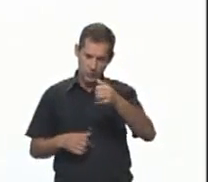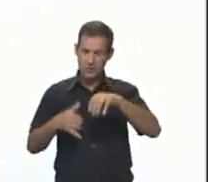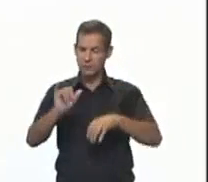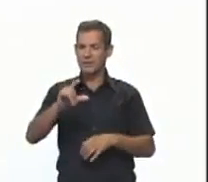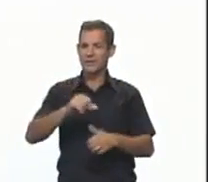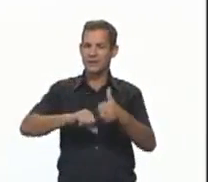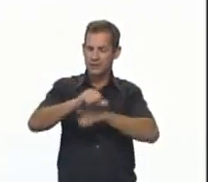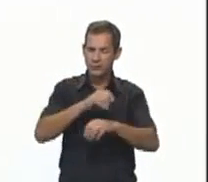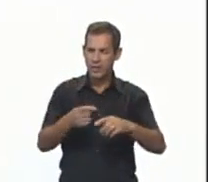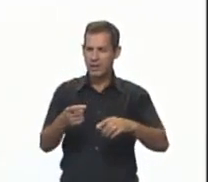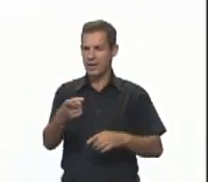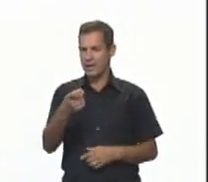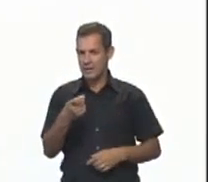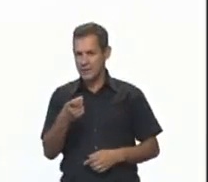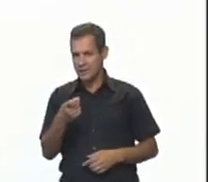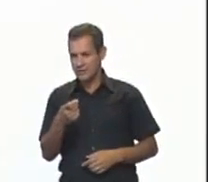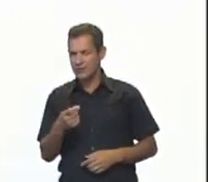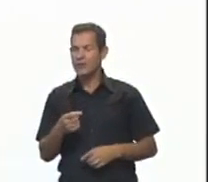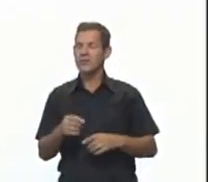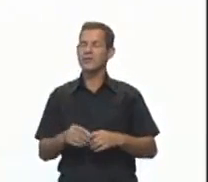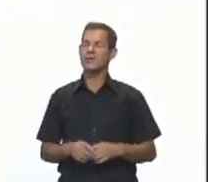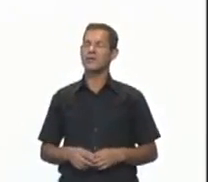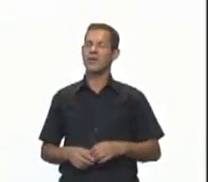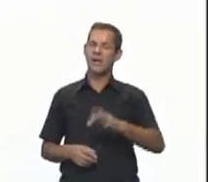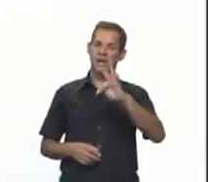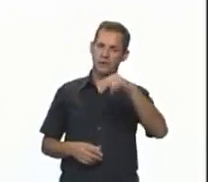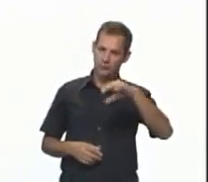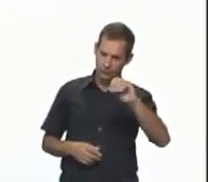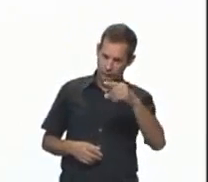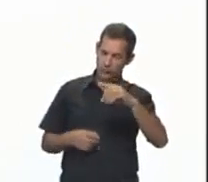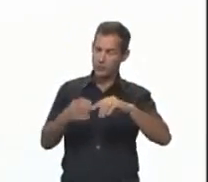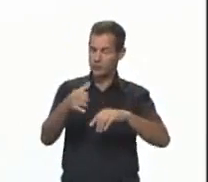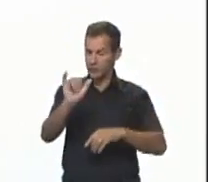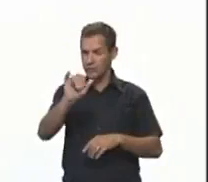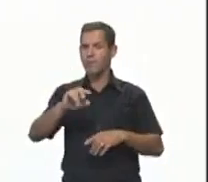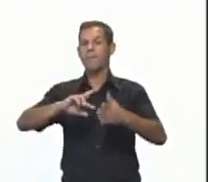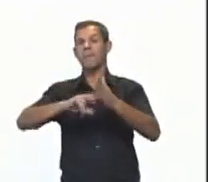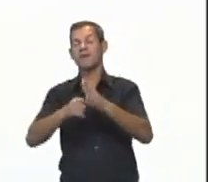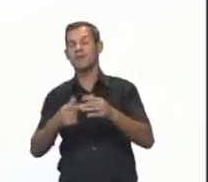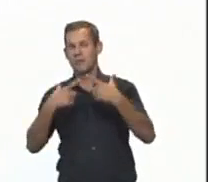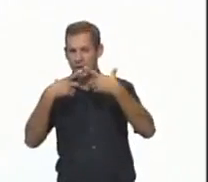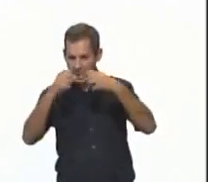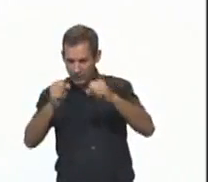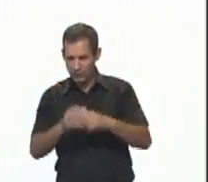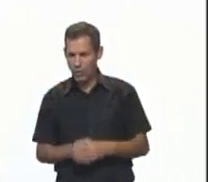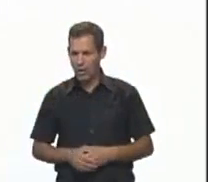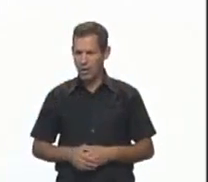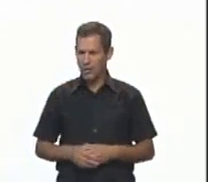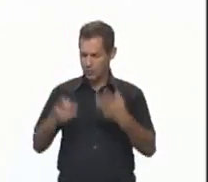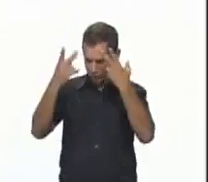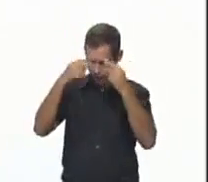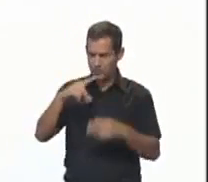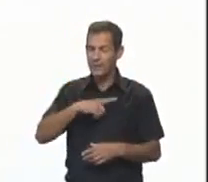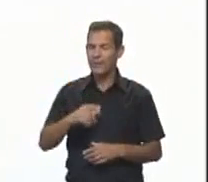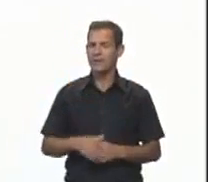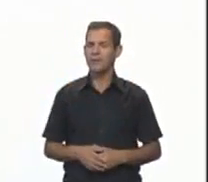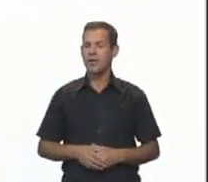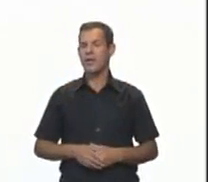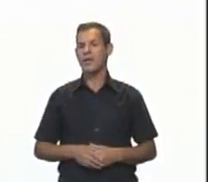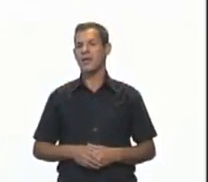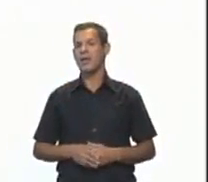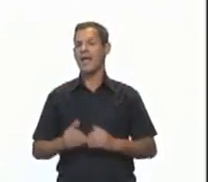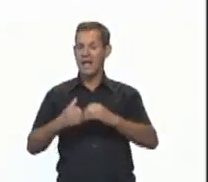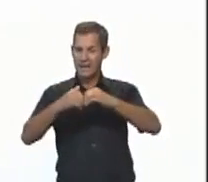essa função em x em função de y. O que isso quer dizer na linguagem popular? Nós vamos ter que